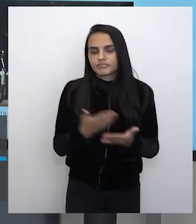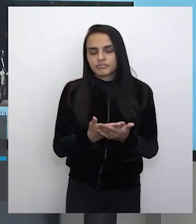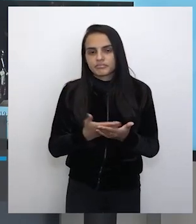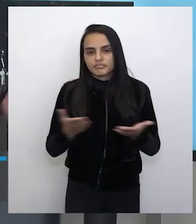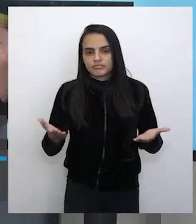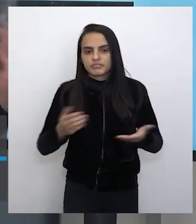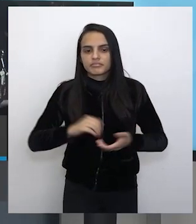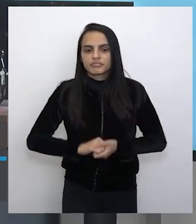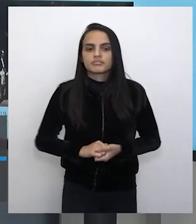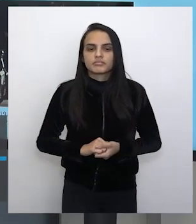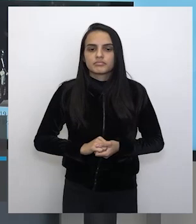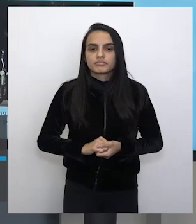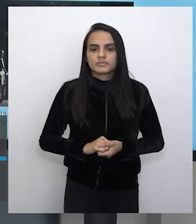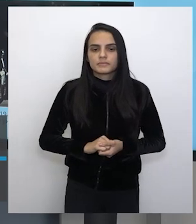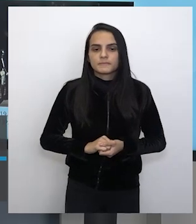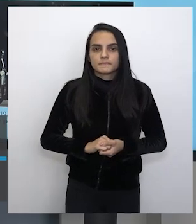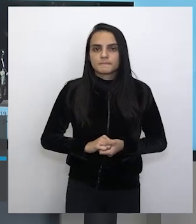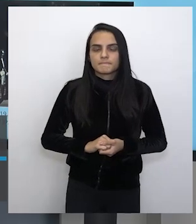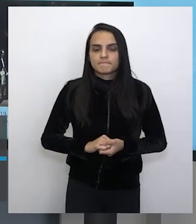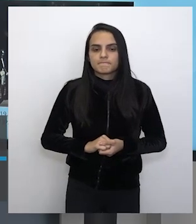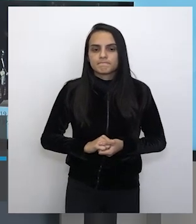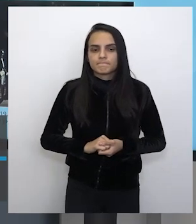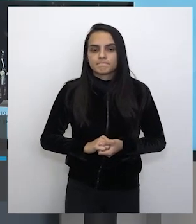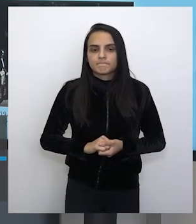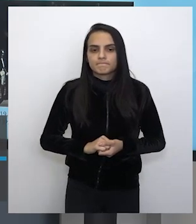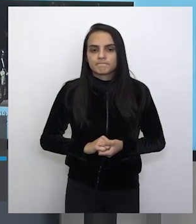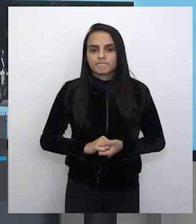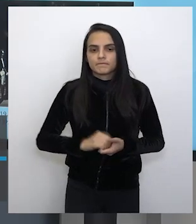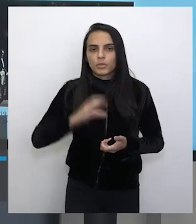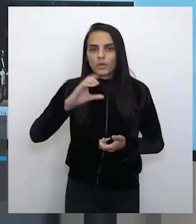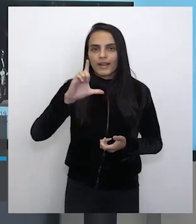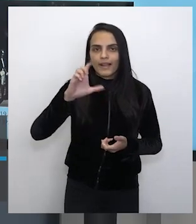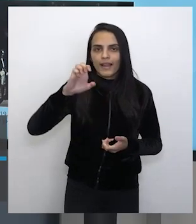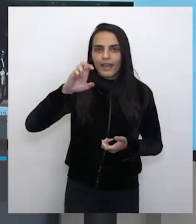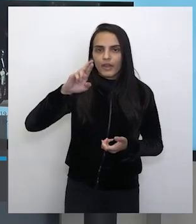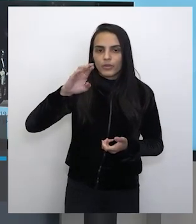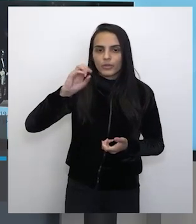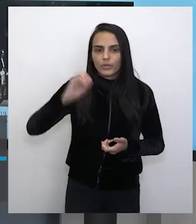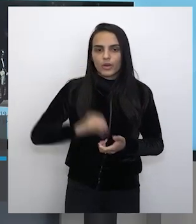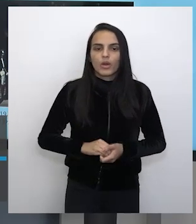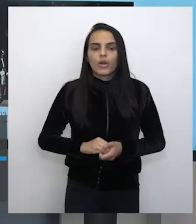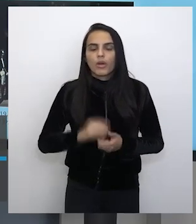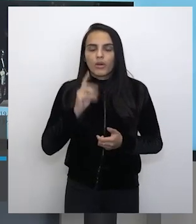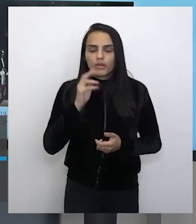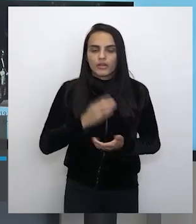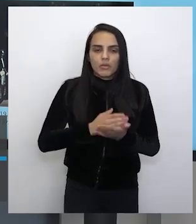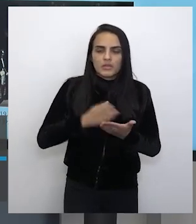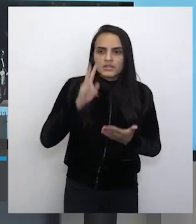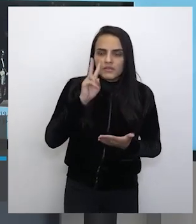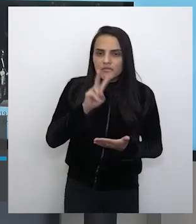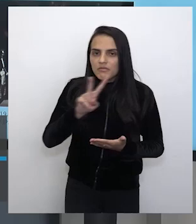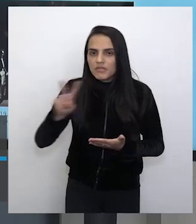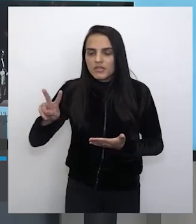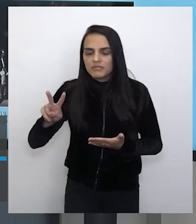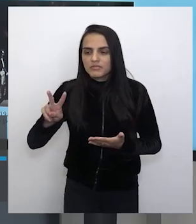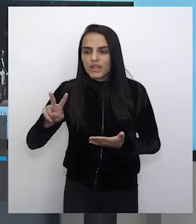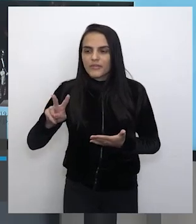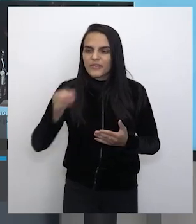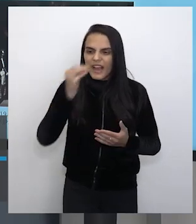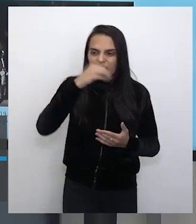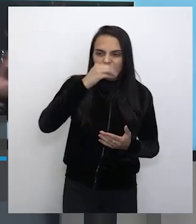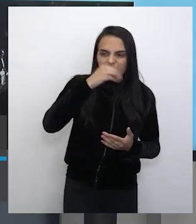bastante nesse meio tempo, e o clero começa a ver isso como enfraquecimento do seu poder, tanto, né,